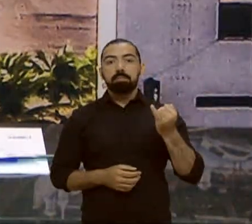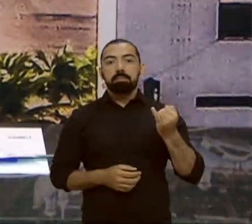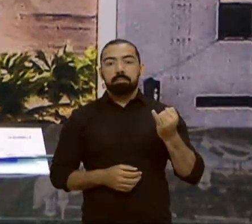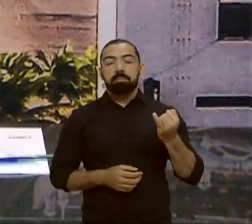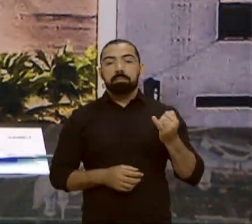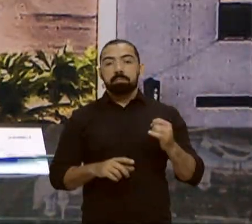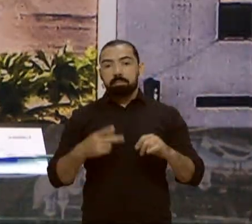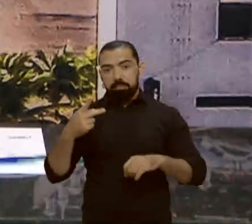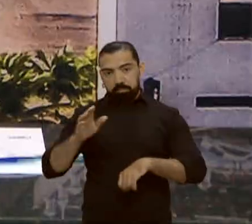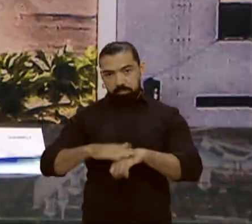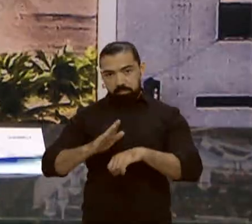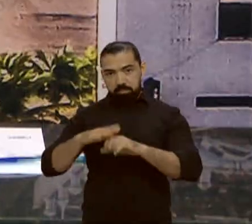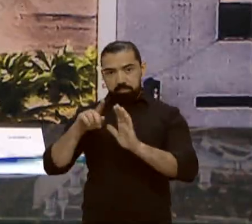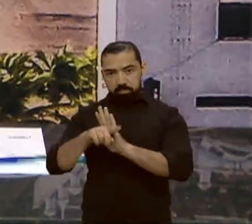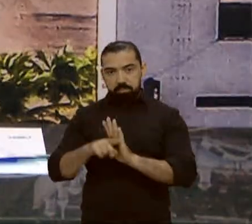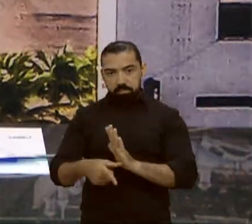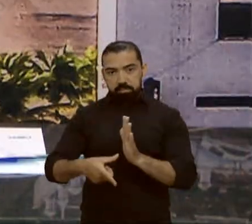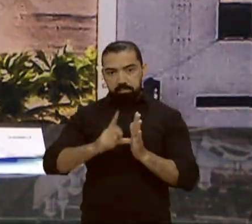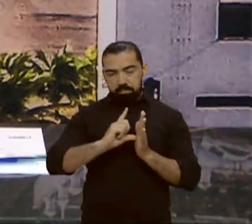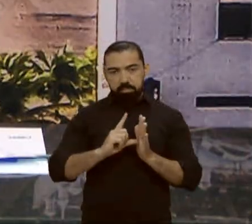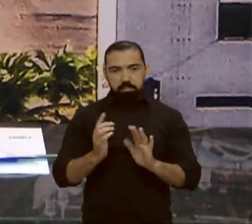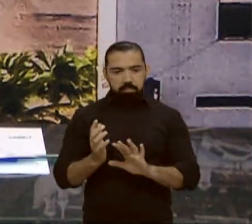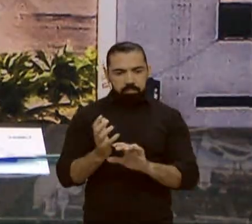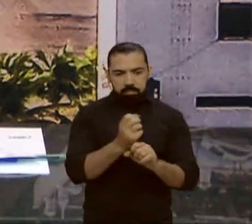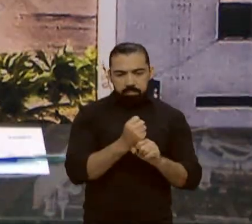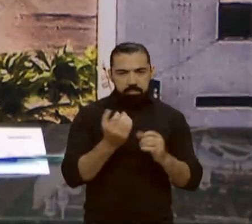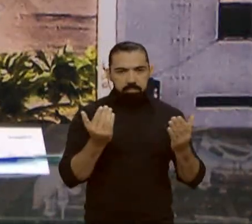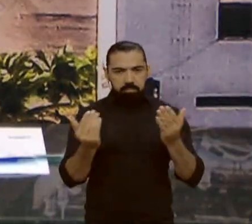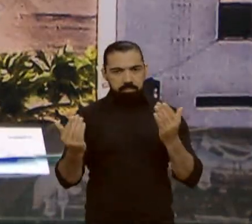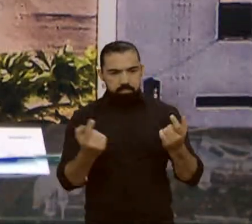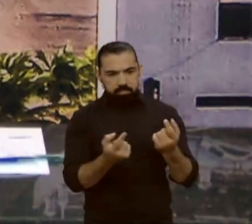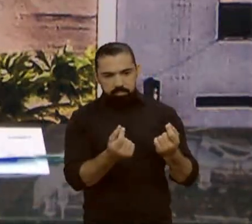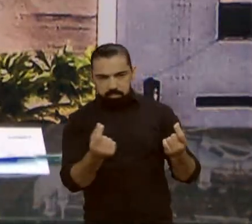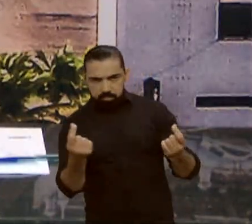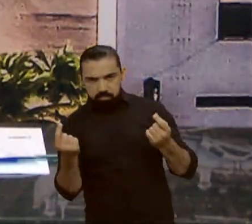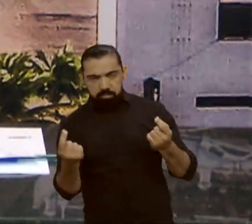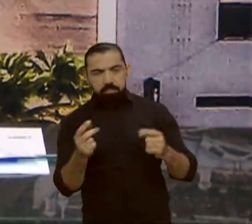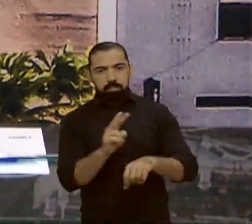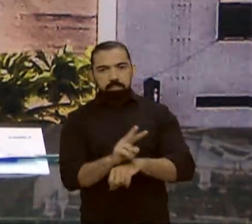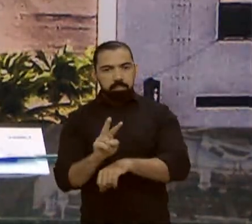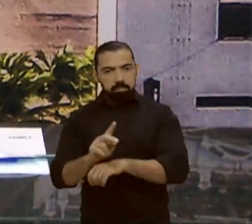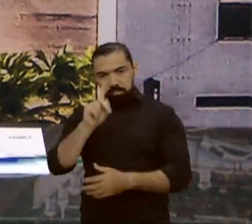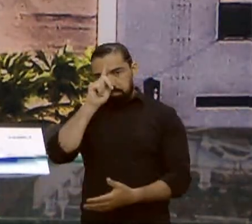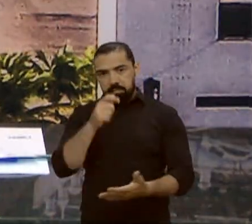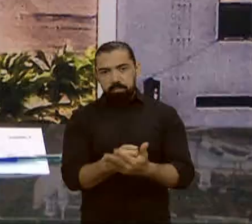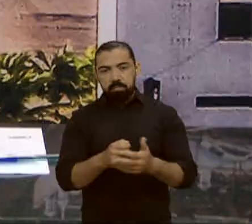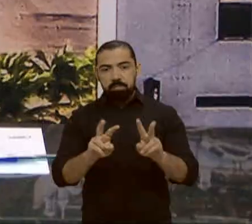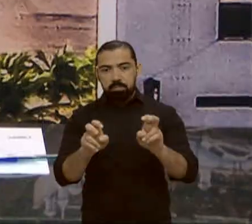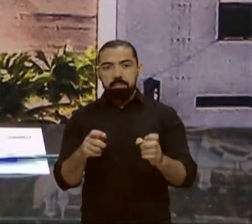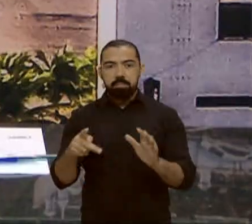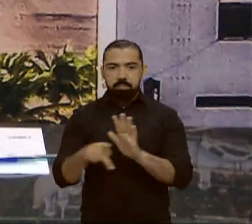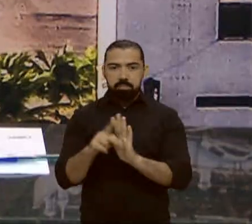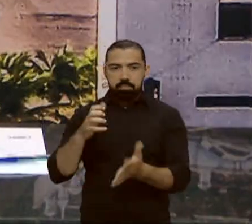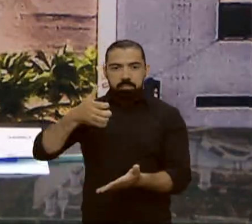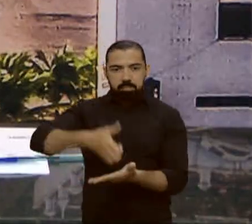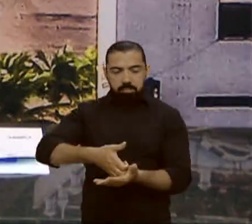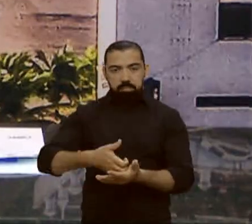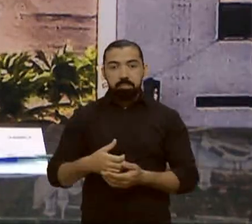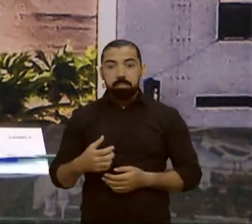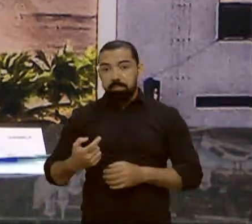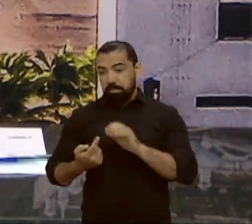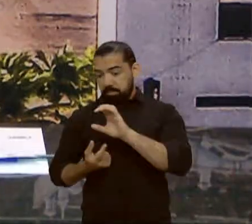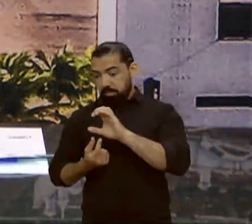sua pesquisa antecipada compare preços, monitore ofertas para decidir sobre a sua compra. Um consumidor